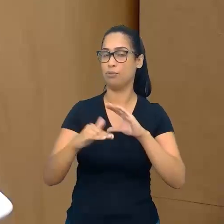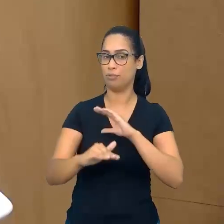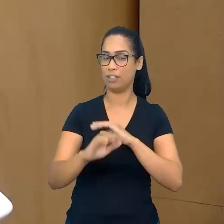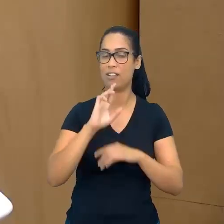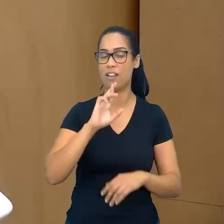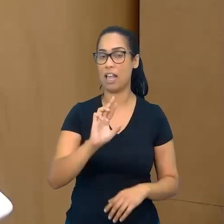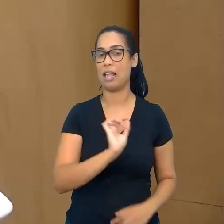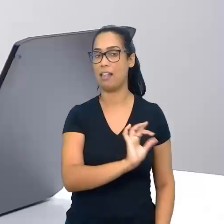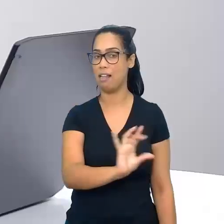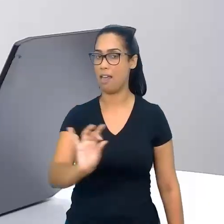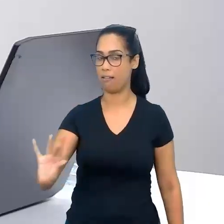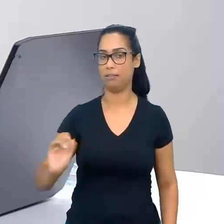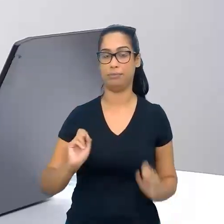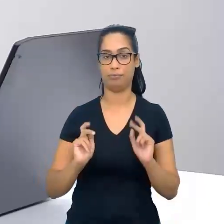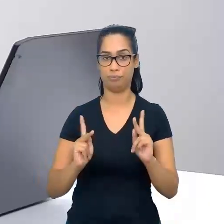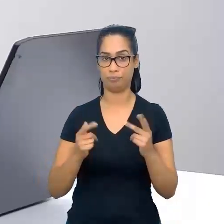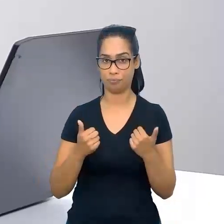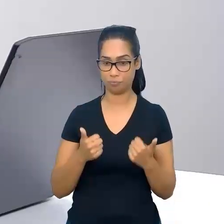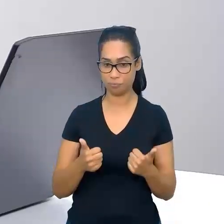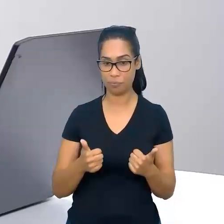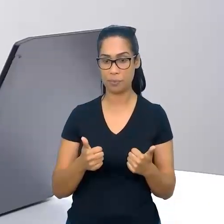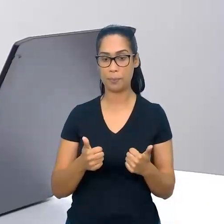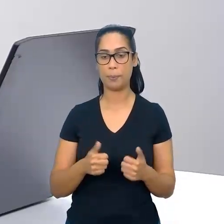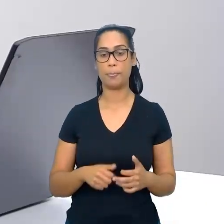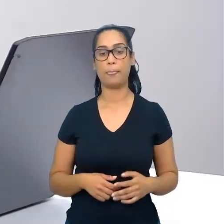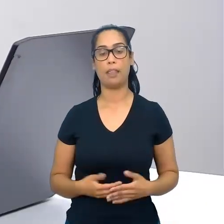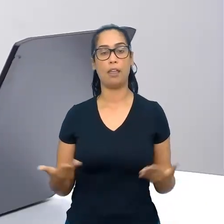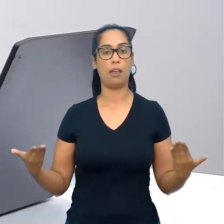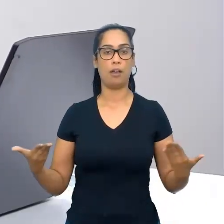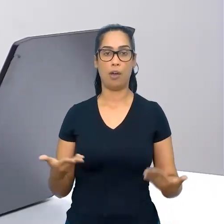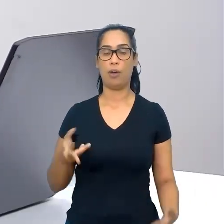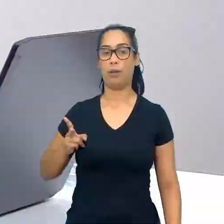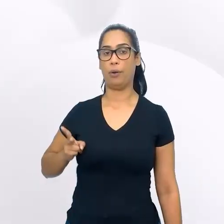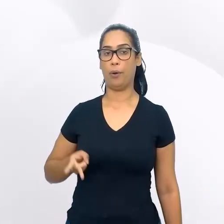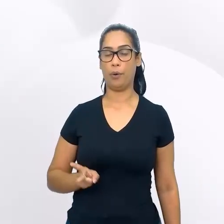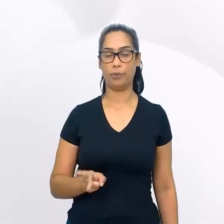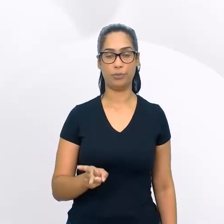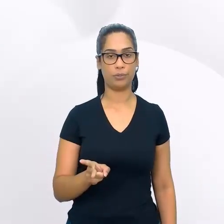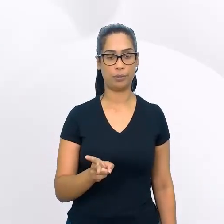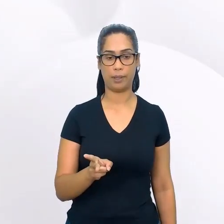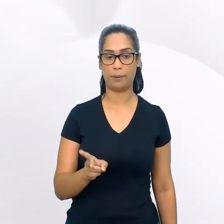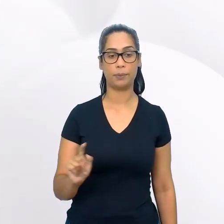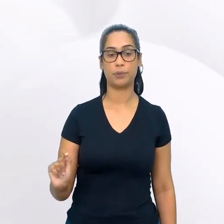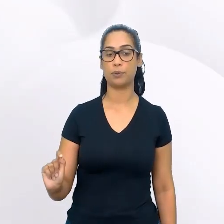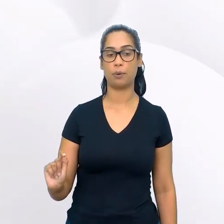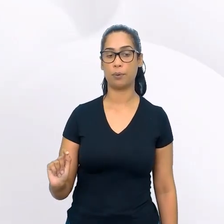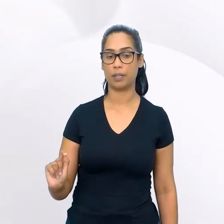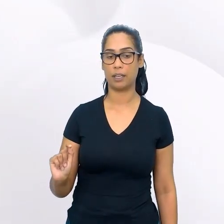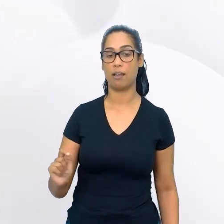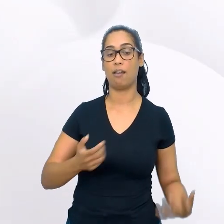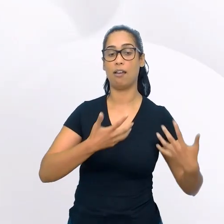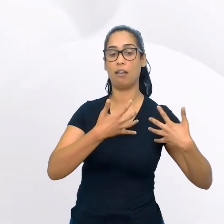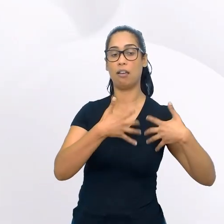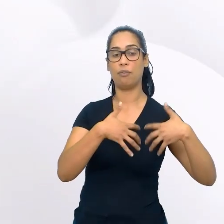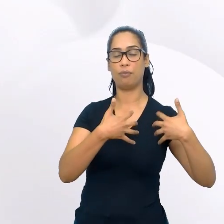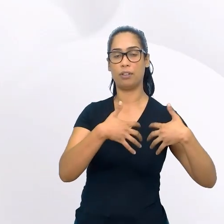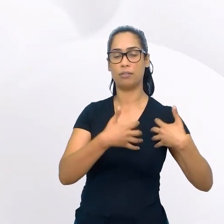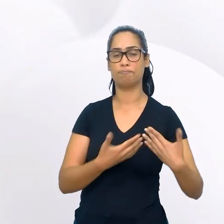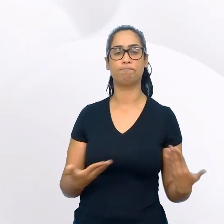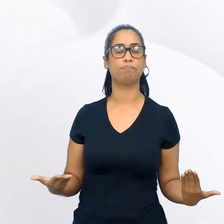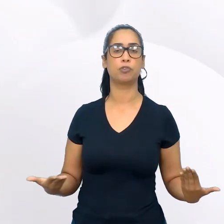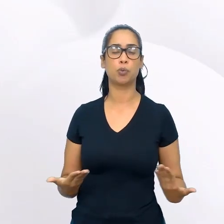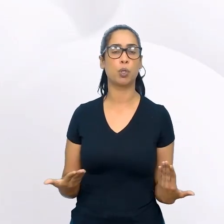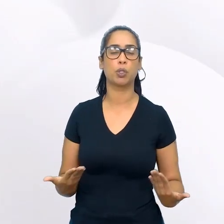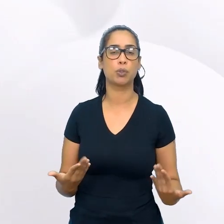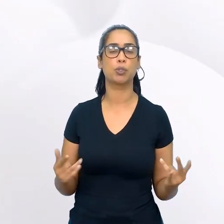isso sim bom E aí nós seguimos então para a nossa a nossa reflexão aqui ela